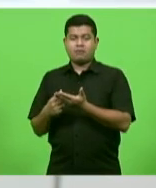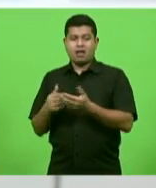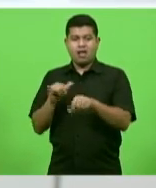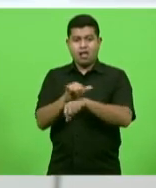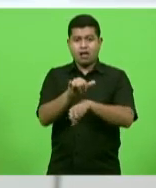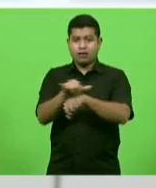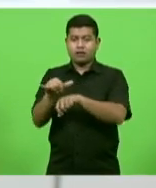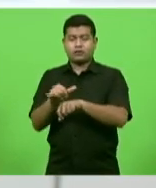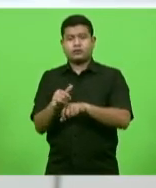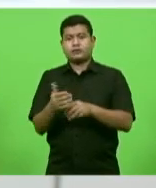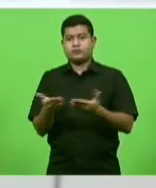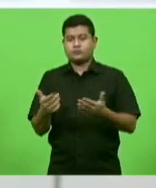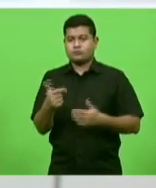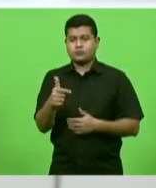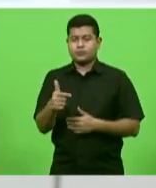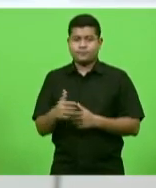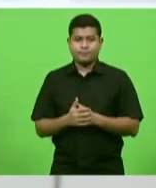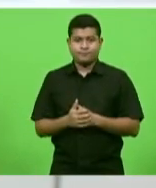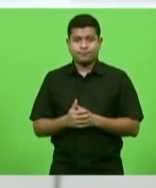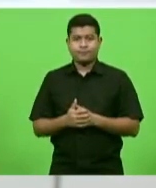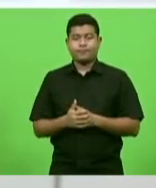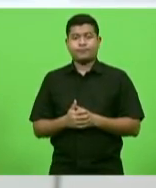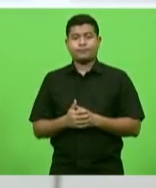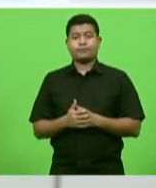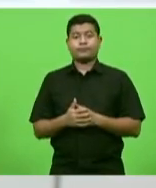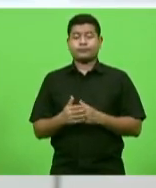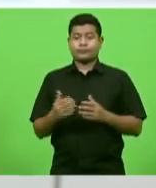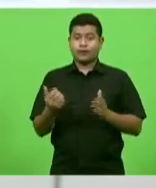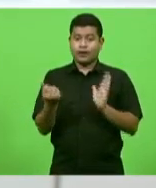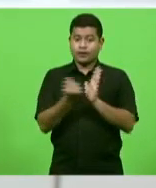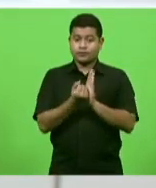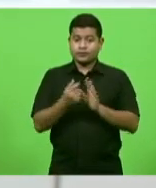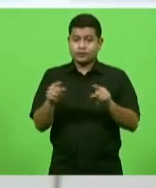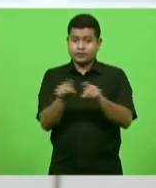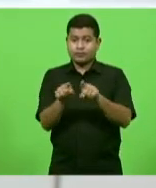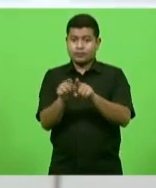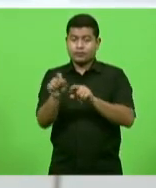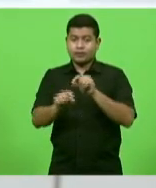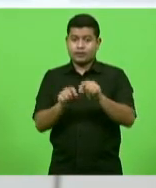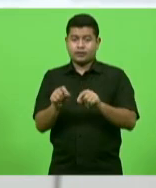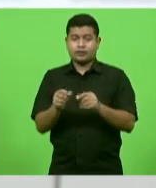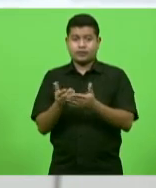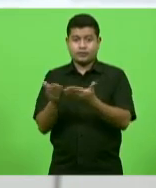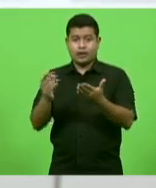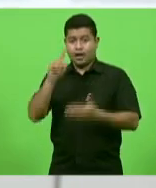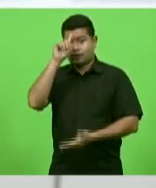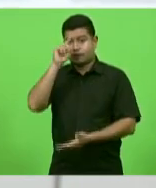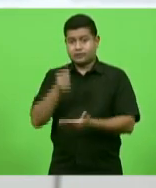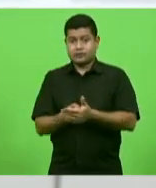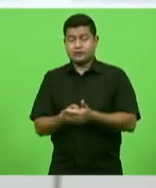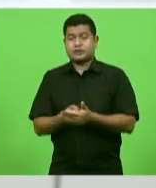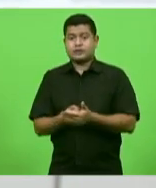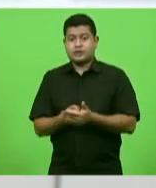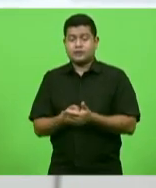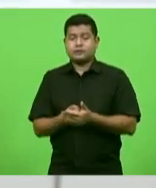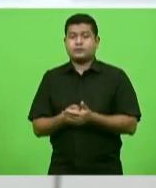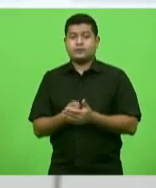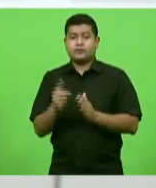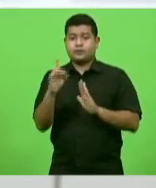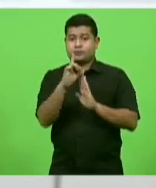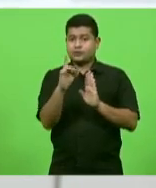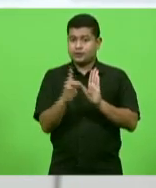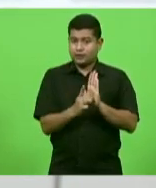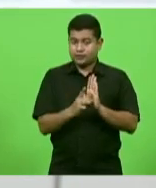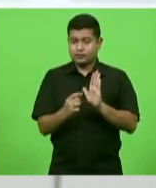impende registrar por relevante Que lata emanado pelo Governo do Estado de Santa Catarina para a criação de crédito extraordinário e a